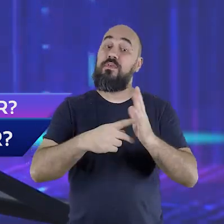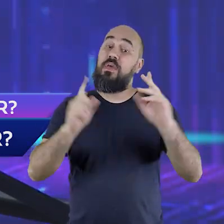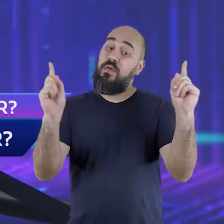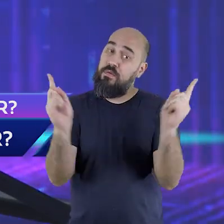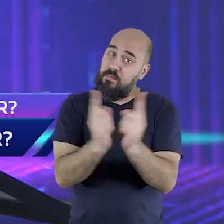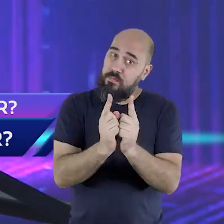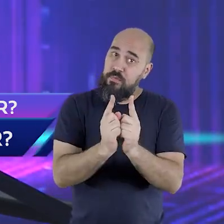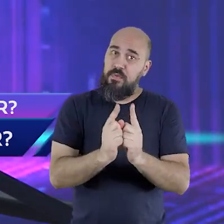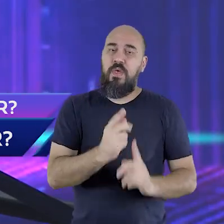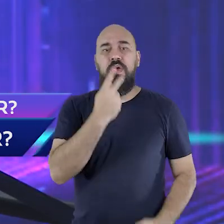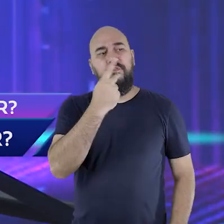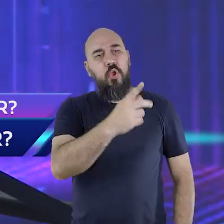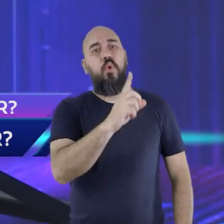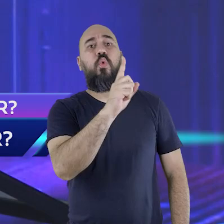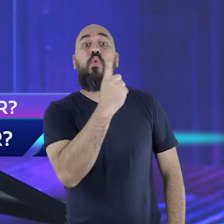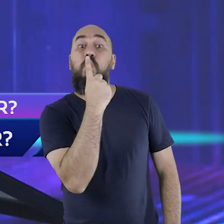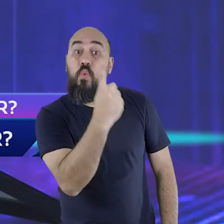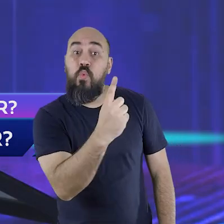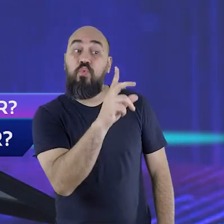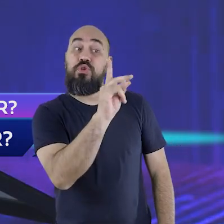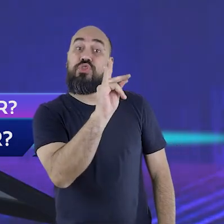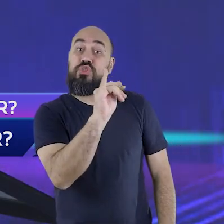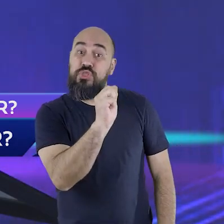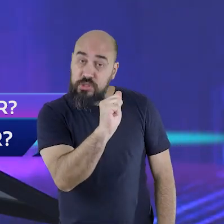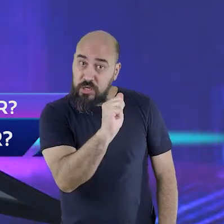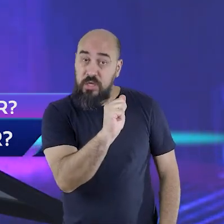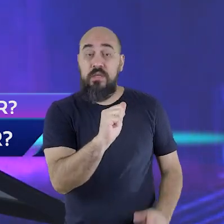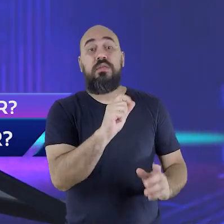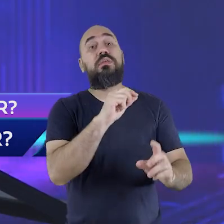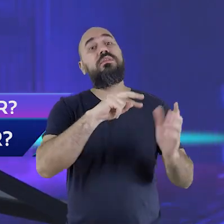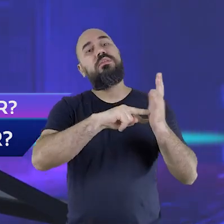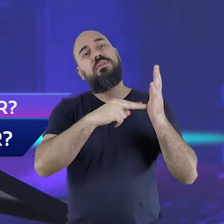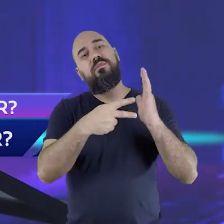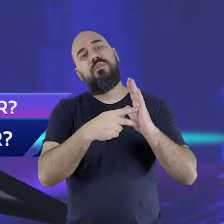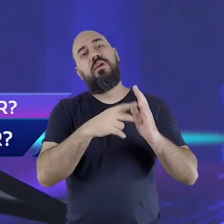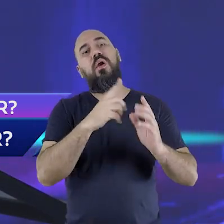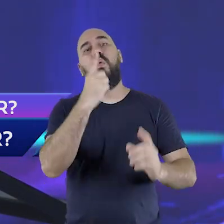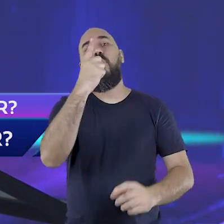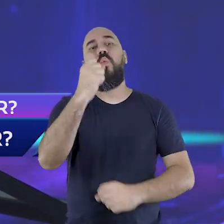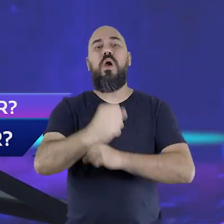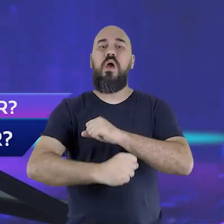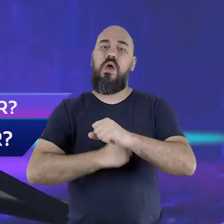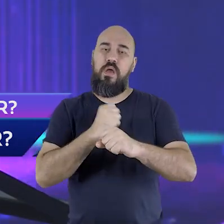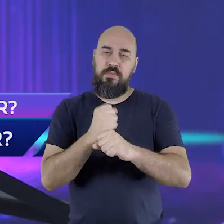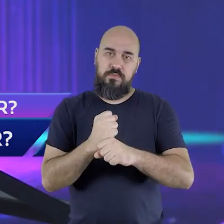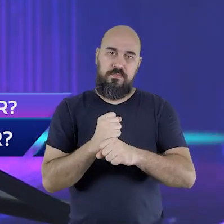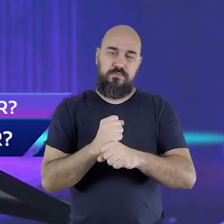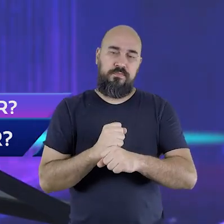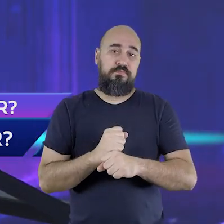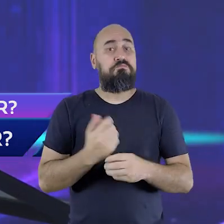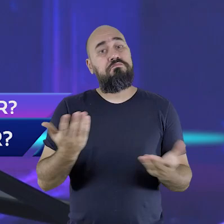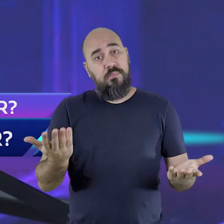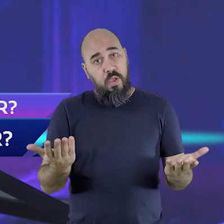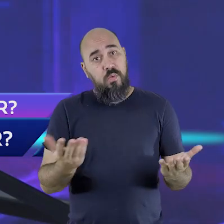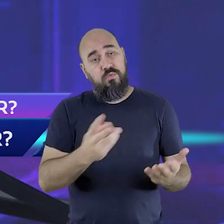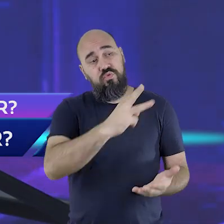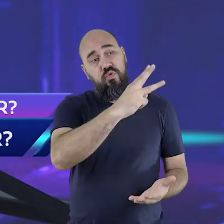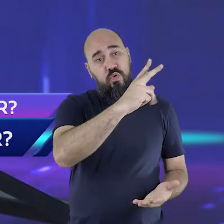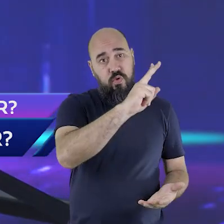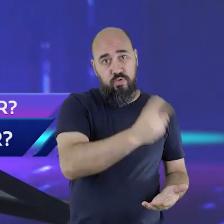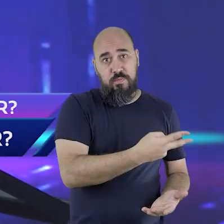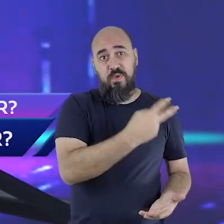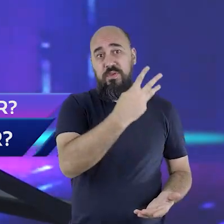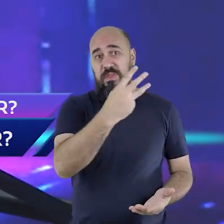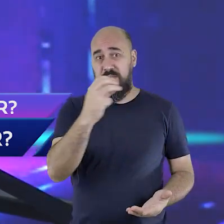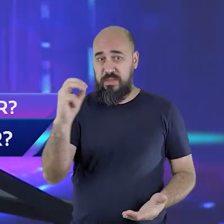6, nos diz que um dia profético equivale a um ano. Em outras palavras, o que a Bíblia está nos dizendo